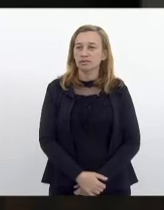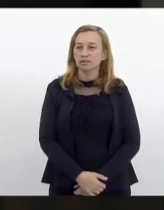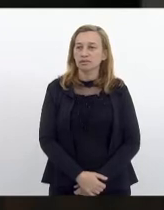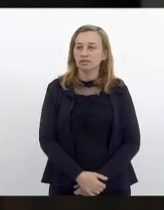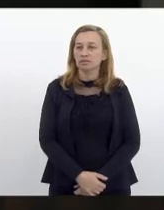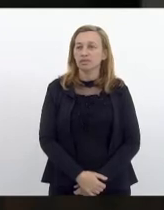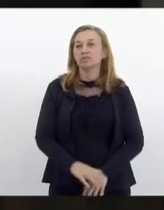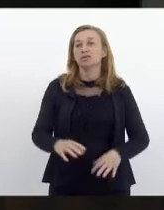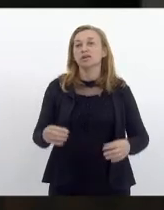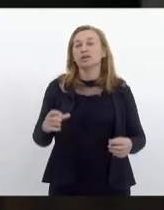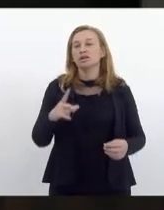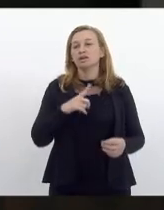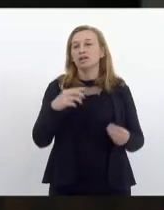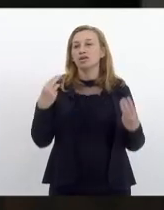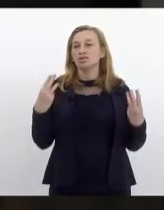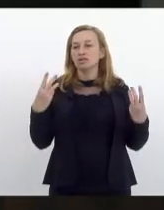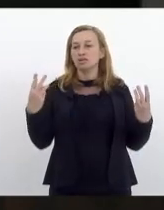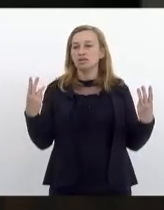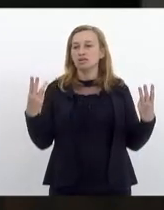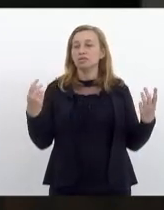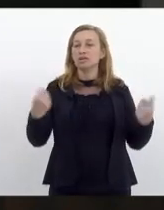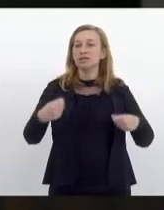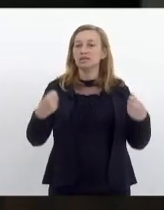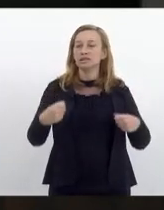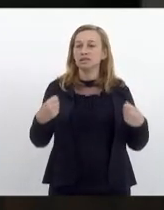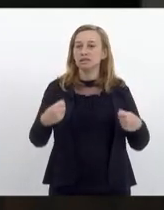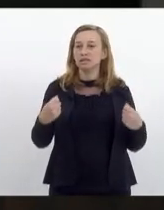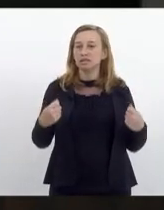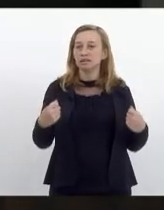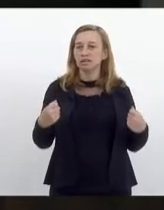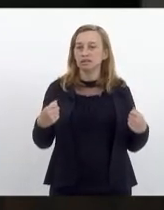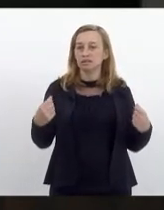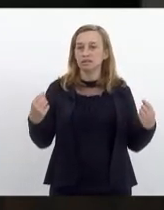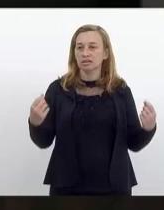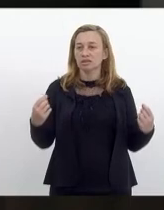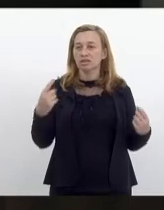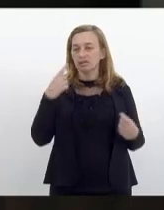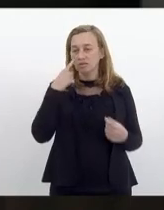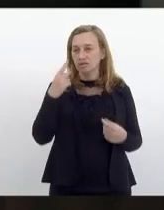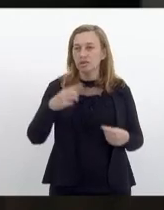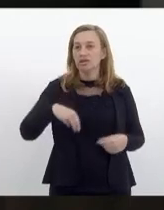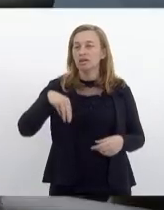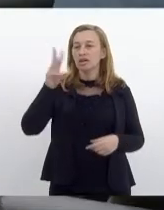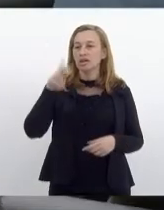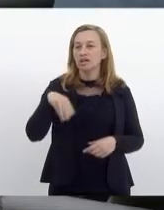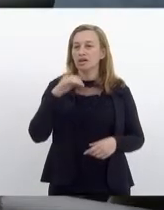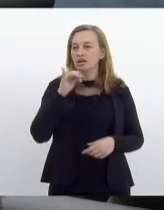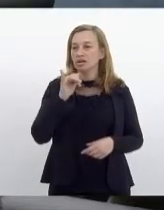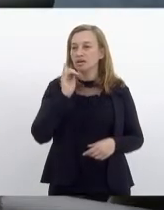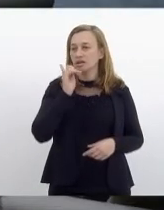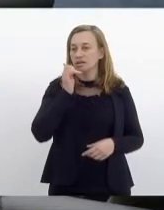Ocorreu o empate. Quem desempata é o nobre deputado Chico Machado, que é o relator da matéria.